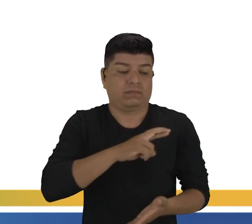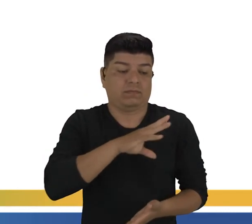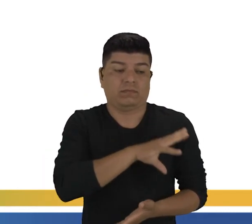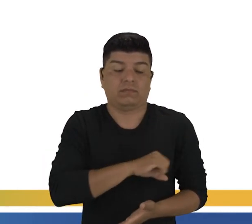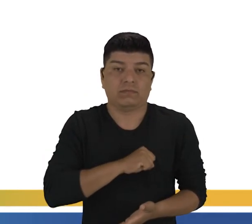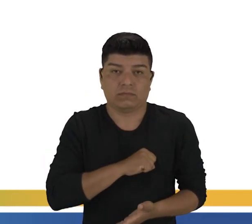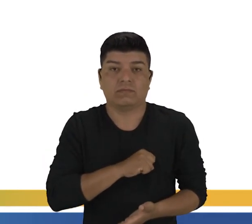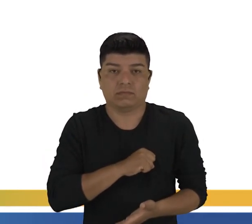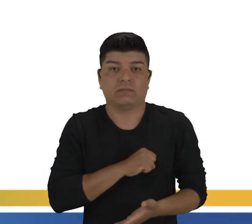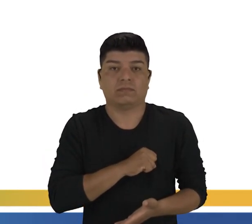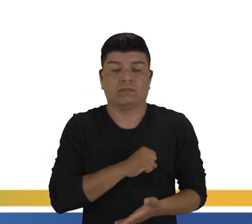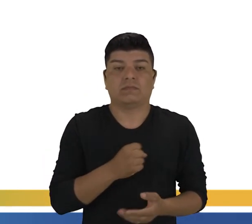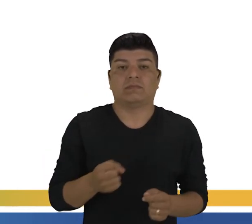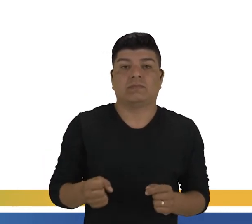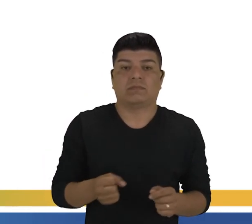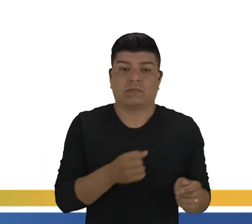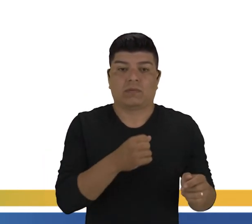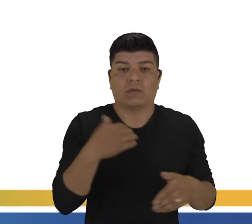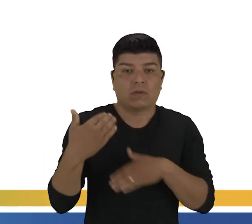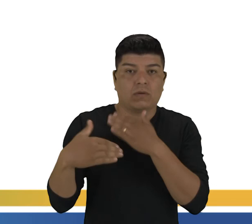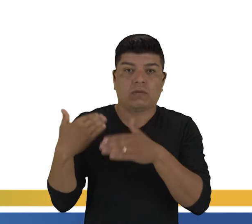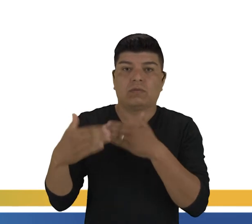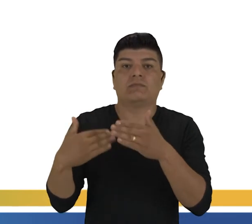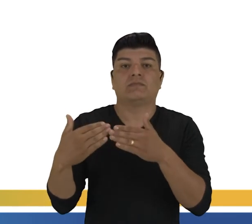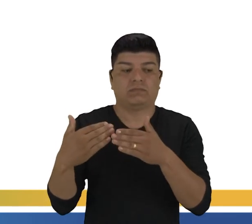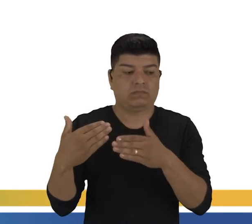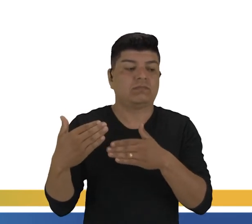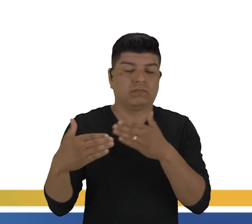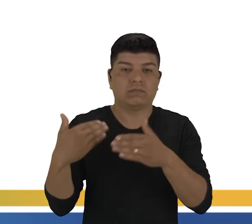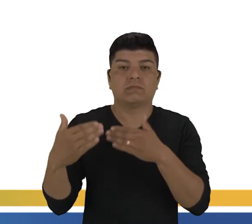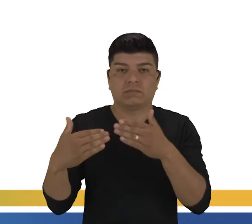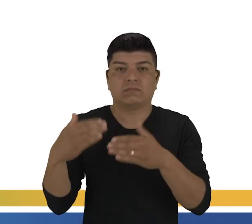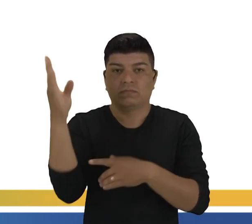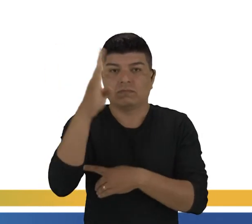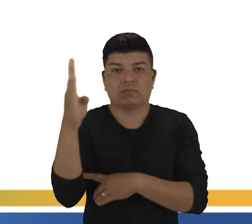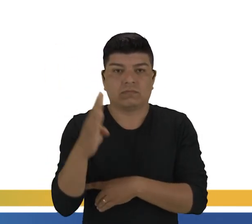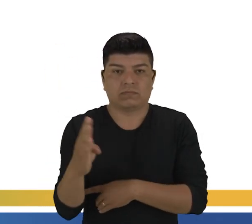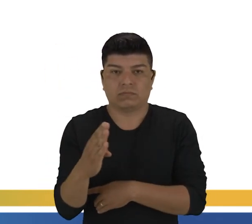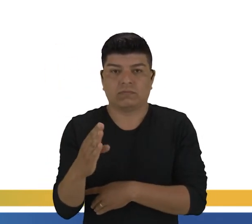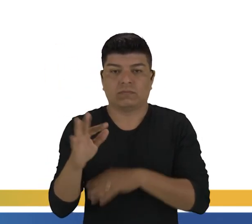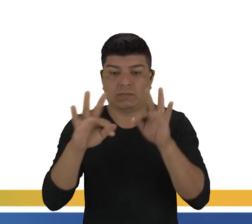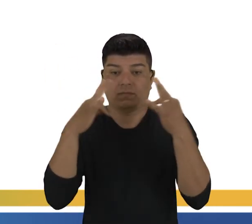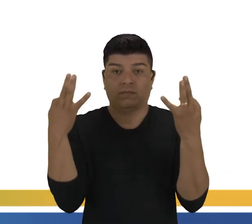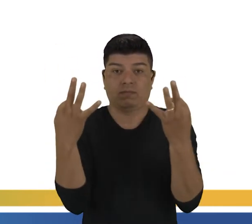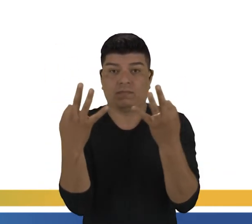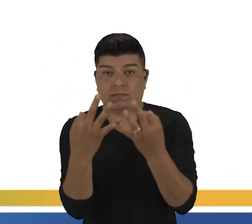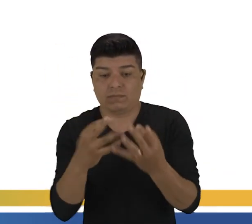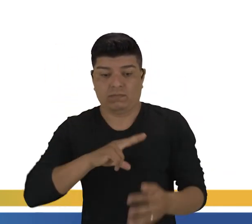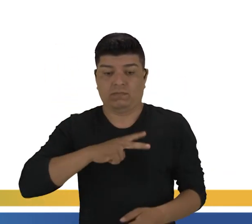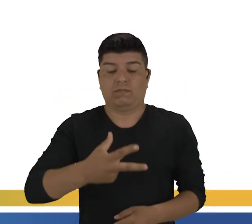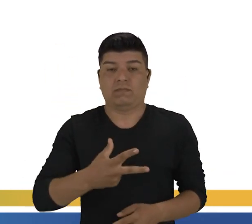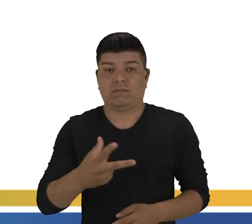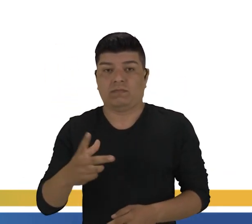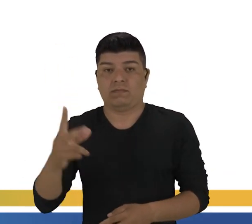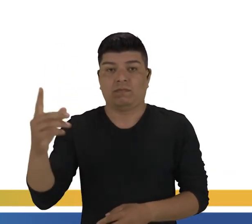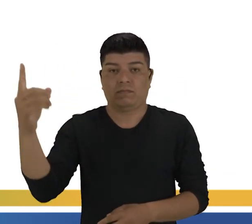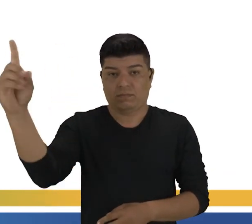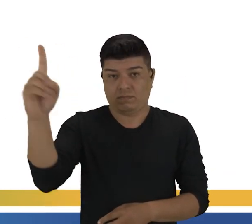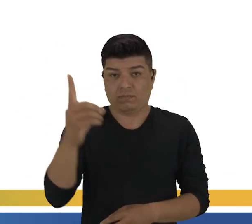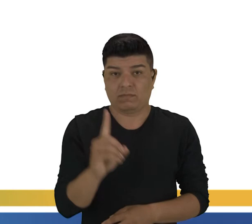pano de fundo o processo de independência do Brasil. A vinda da família real portuguesa para o Brasil